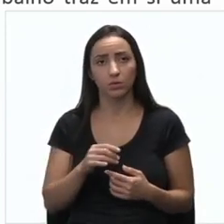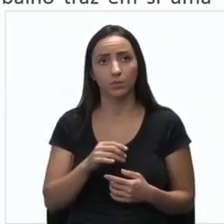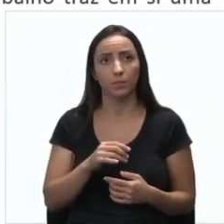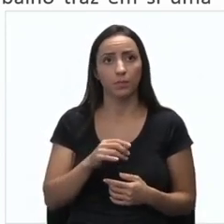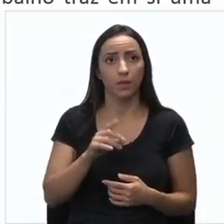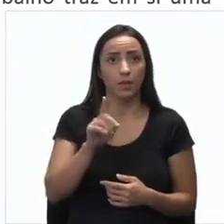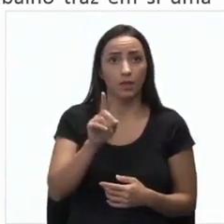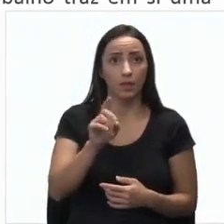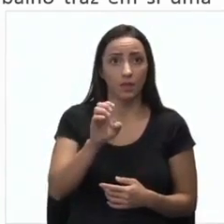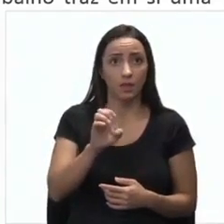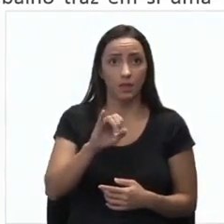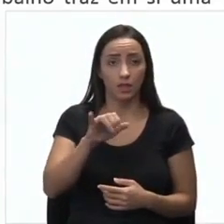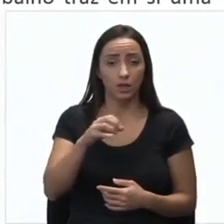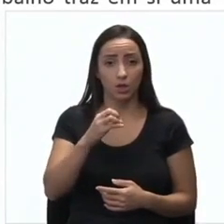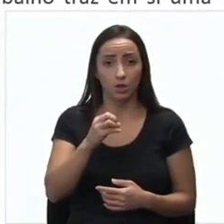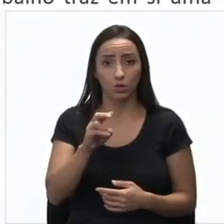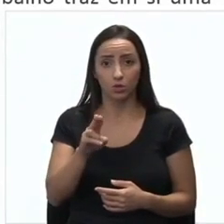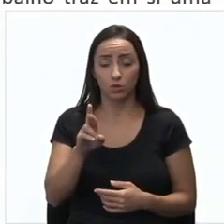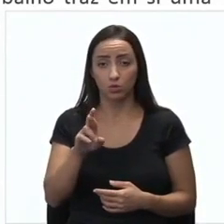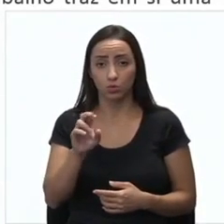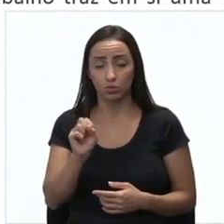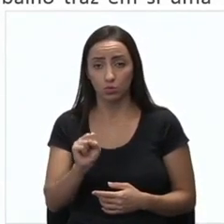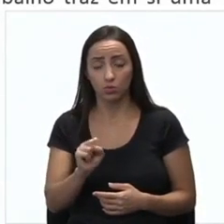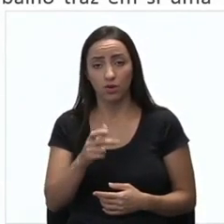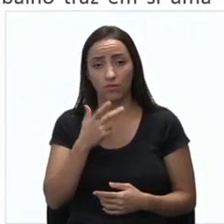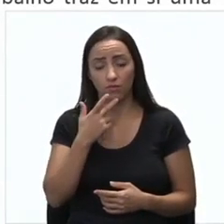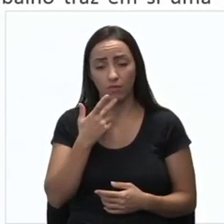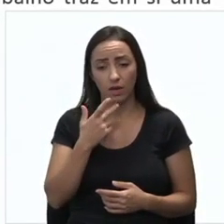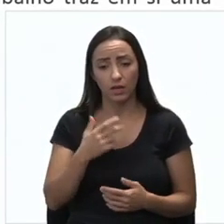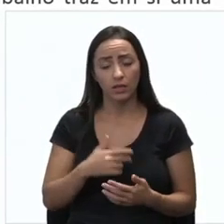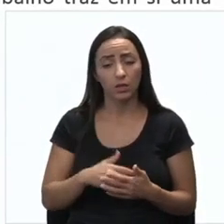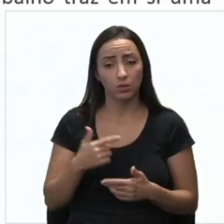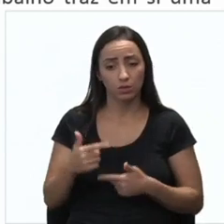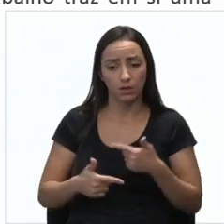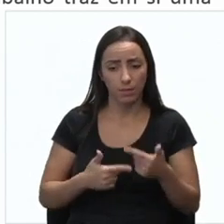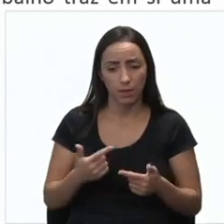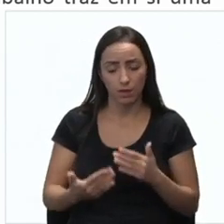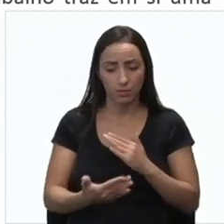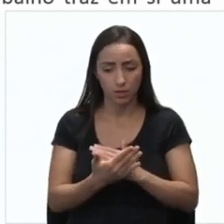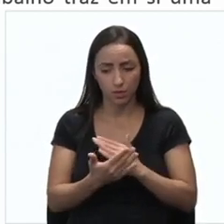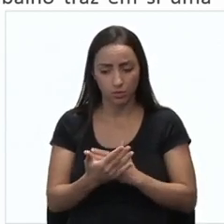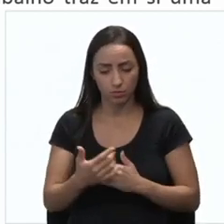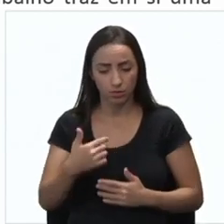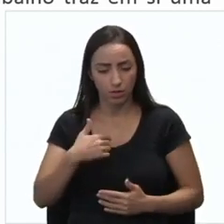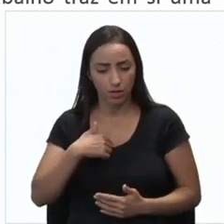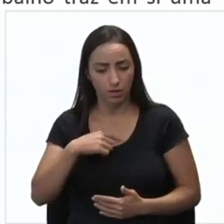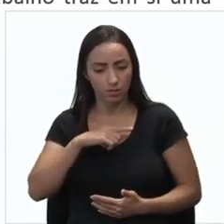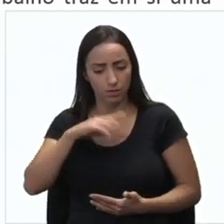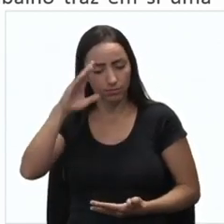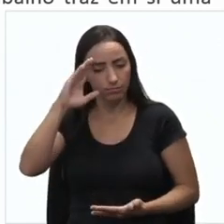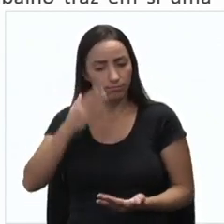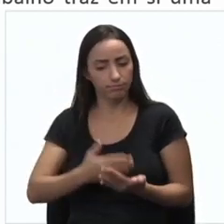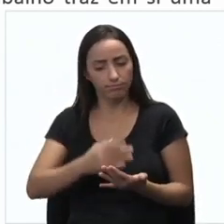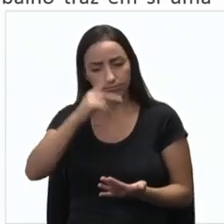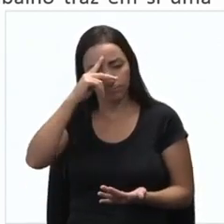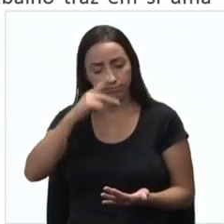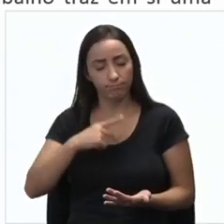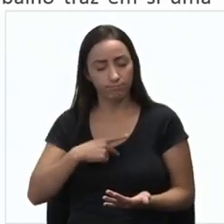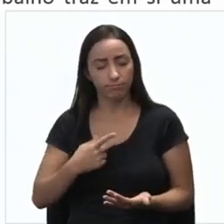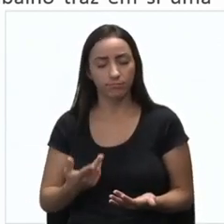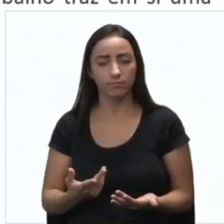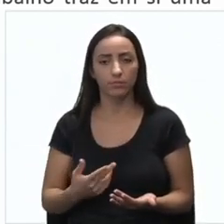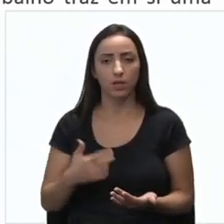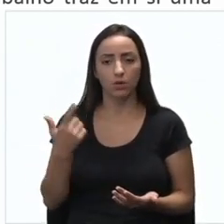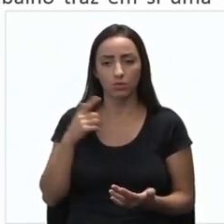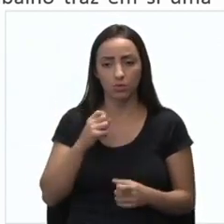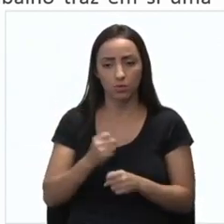Dejur, então, o trabalho permite desenvolver confiança em si mesmo e, desse modo, constitui a